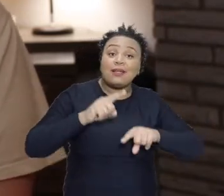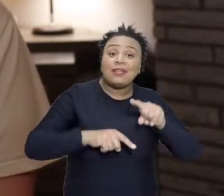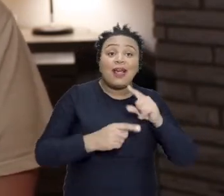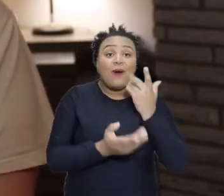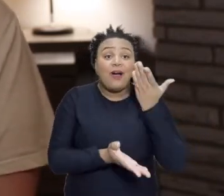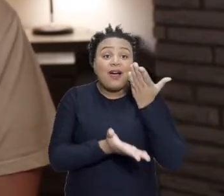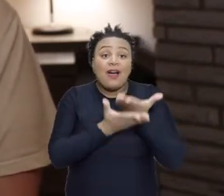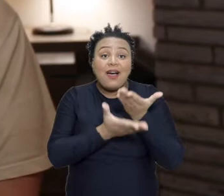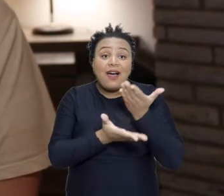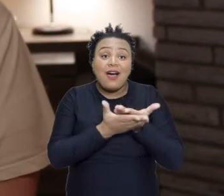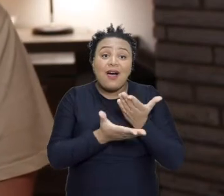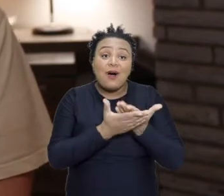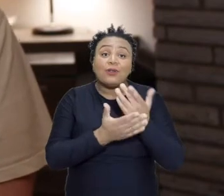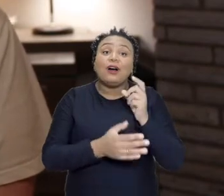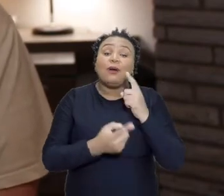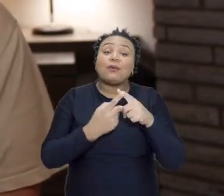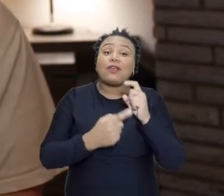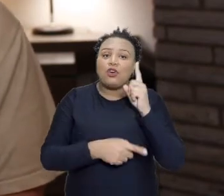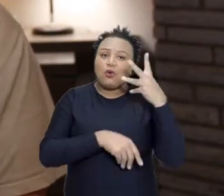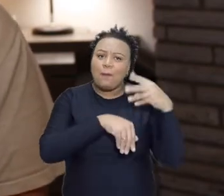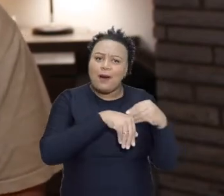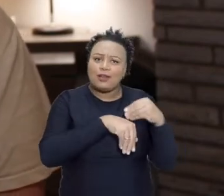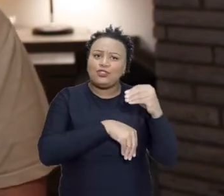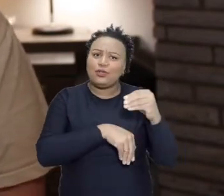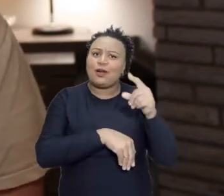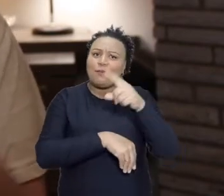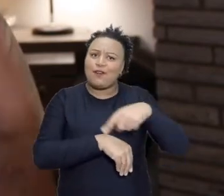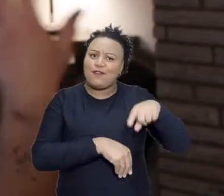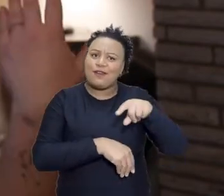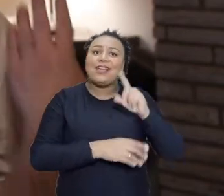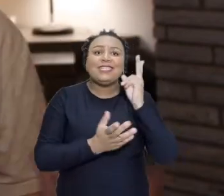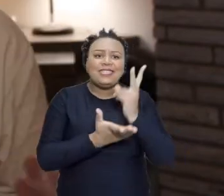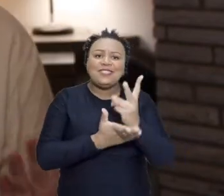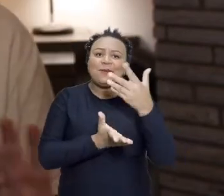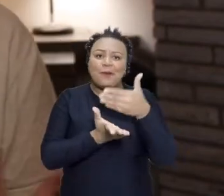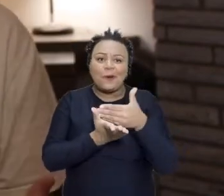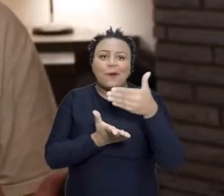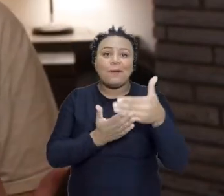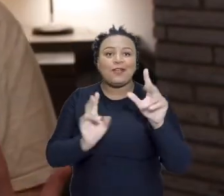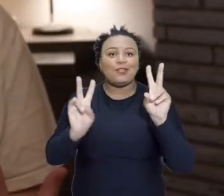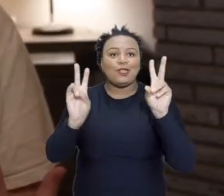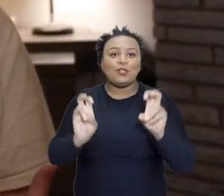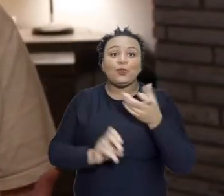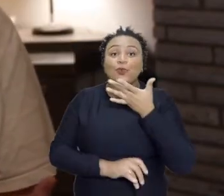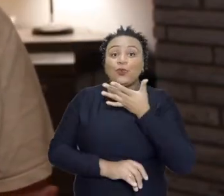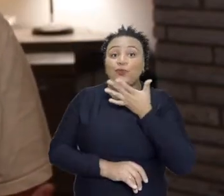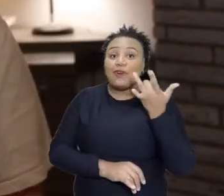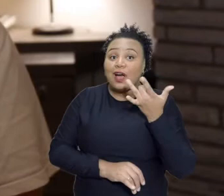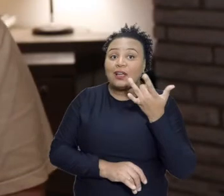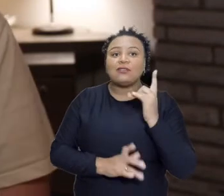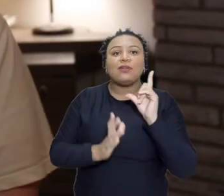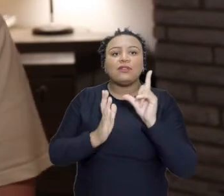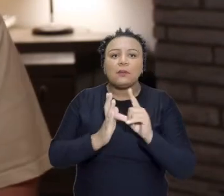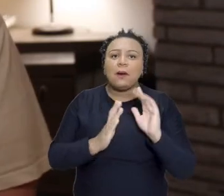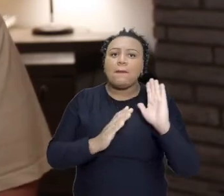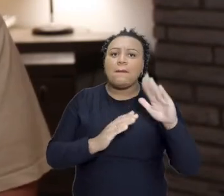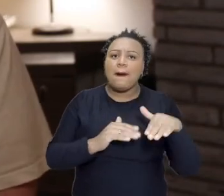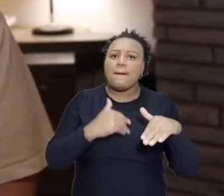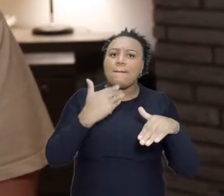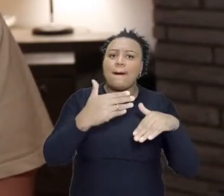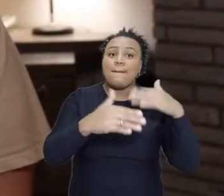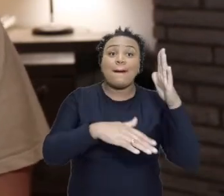Porque aí, uma dica que eu dou para vocês é sempre começar com um assunto mais fácil e ir avançando até o mais